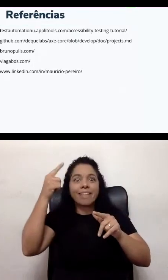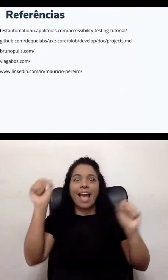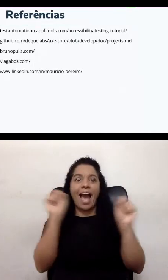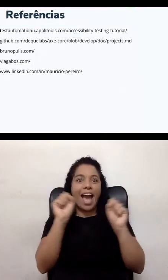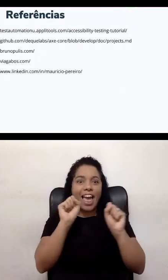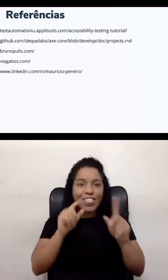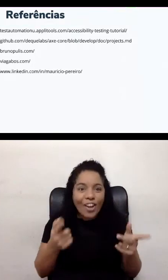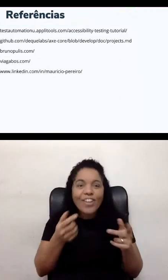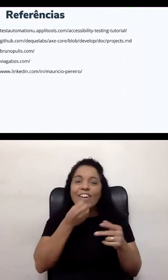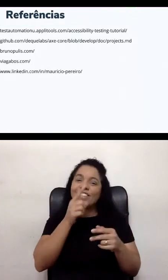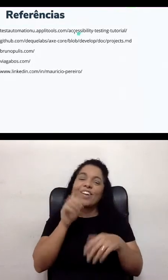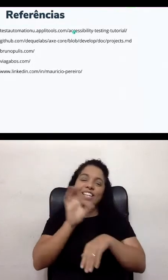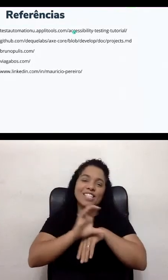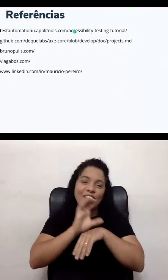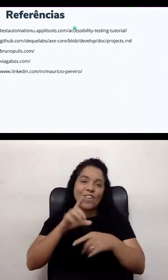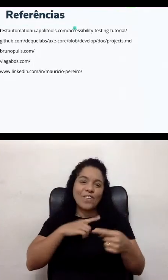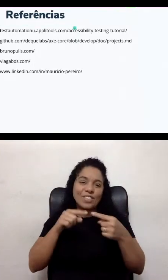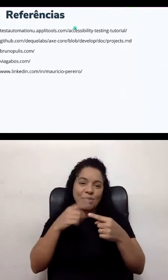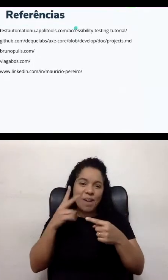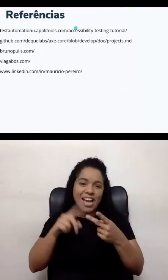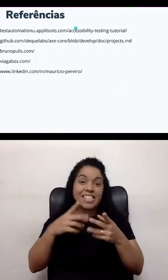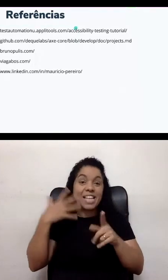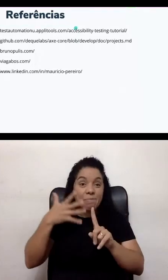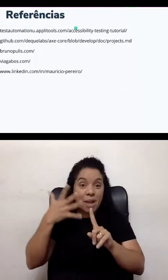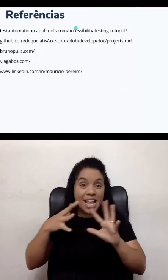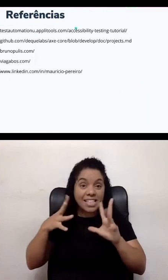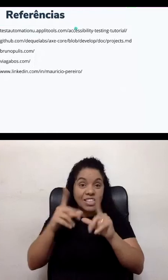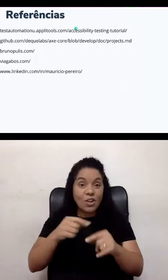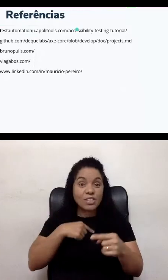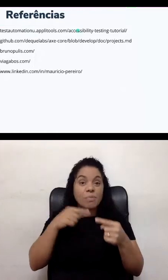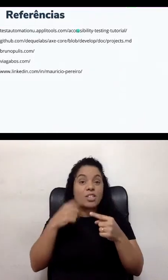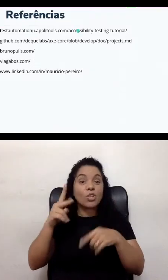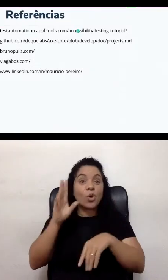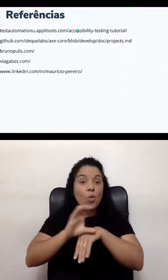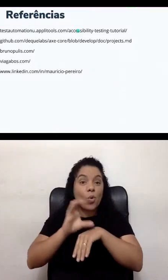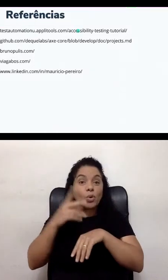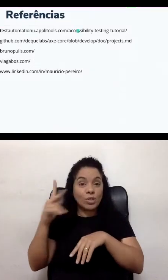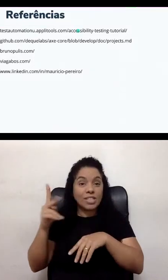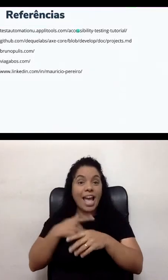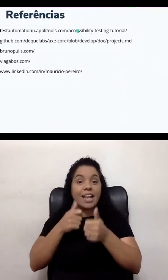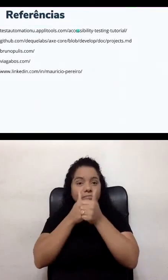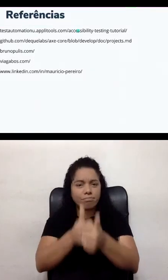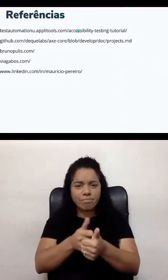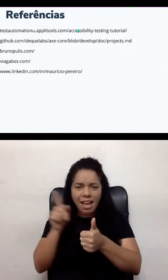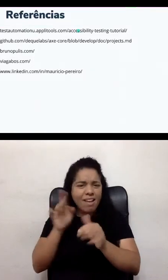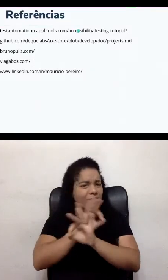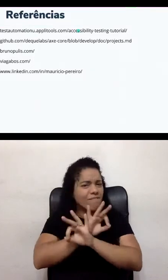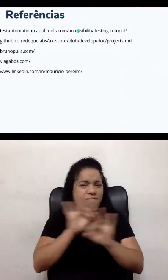curso foi totalmente baseado em cima, essa palestra foi totalmente baseada no curso dela, acompanhem lá, ela é fantástica.